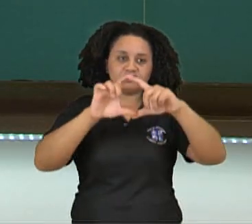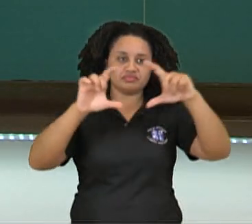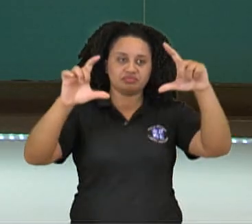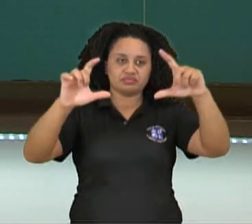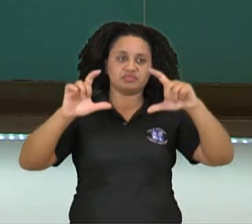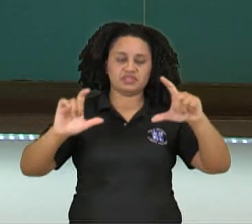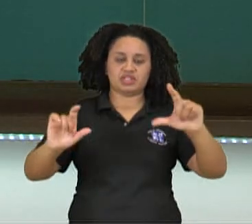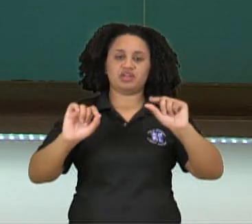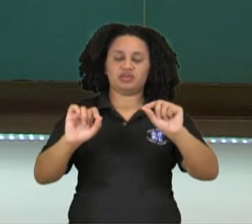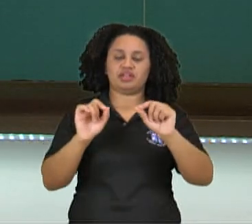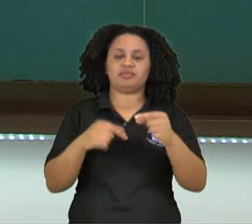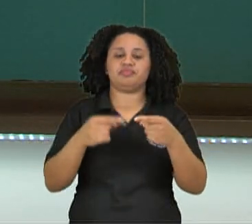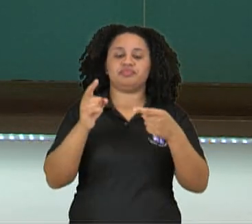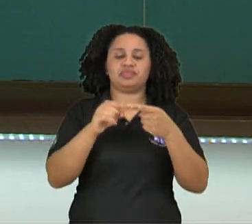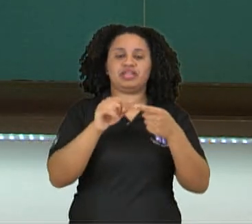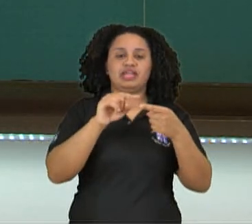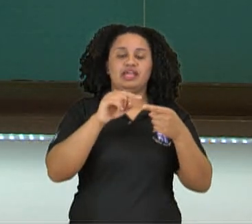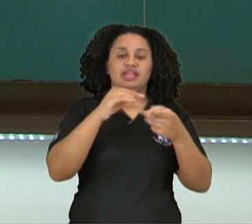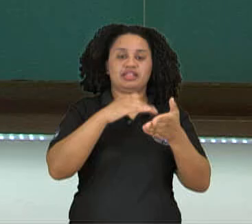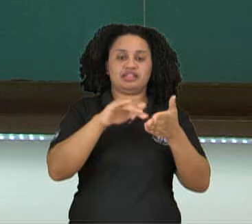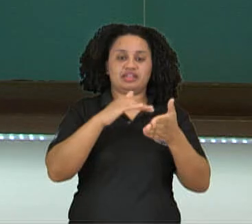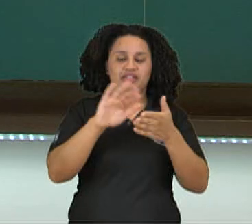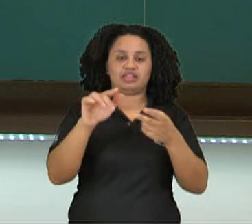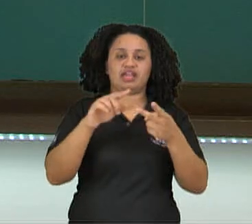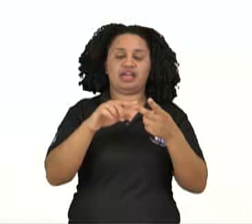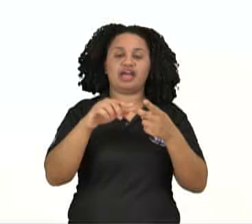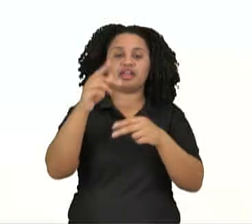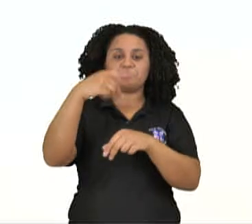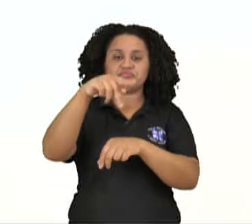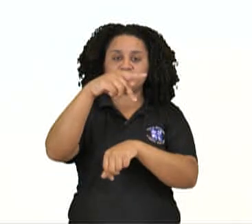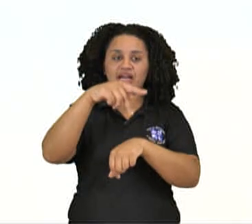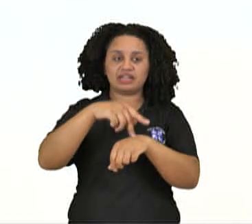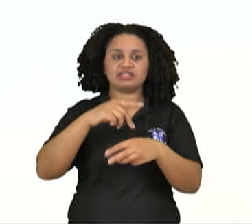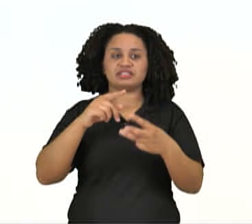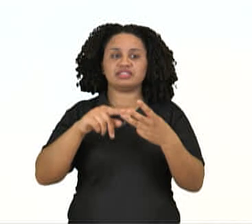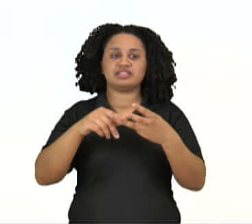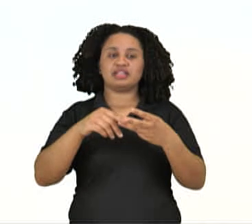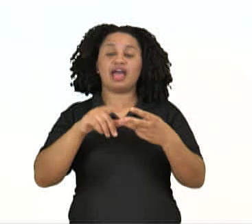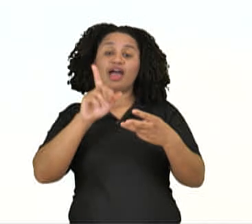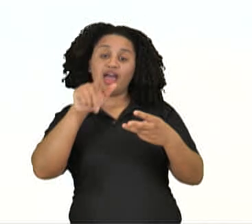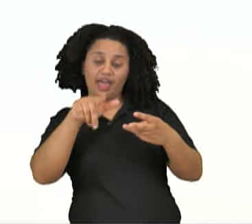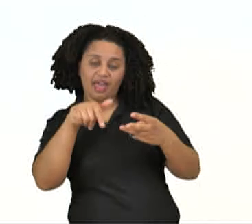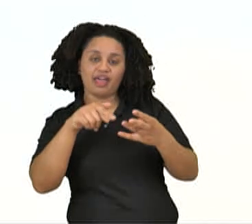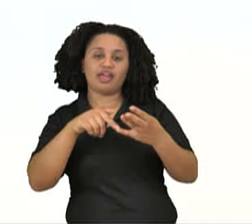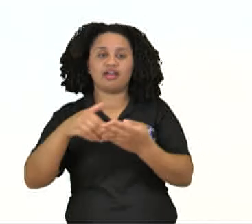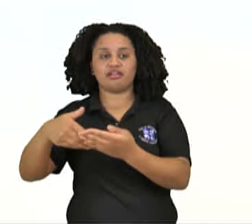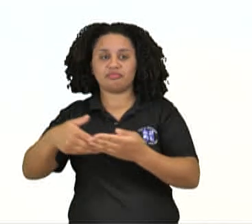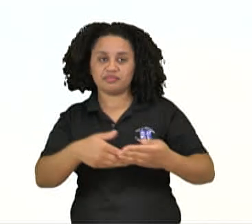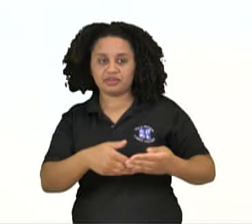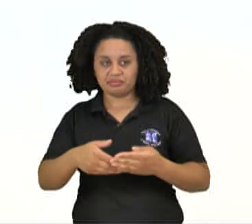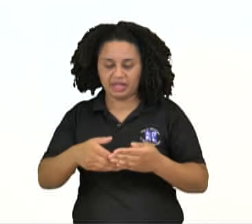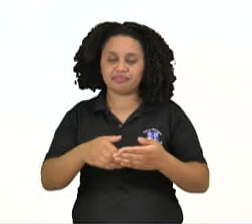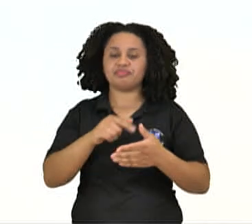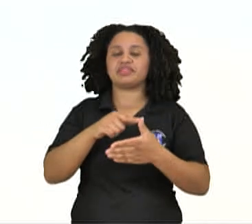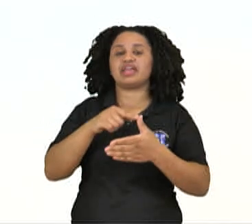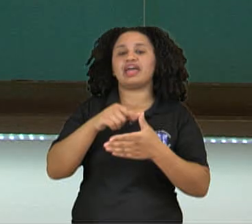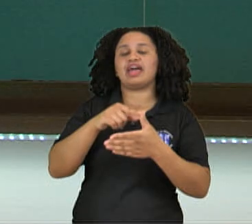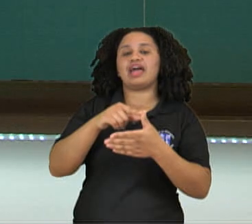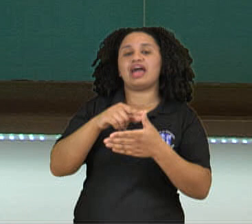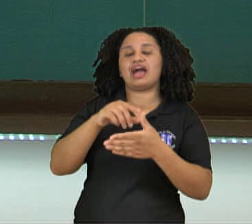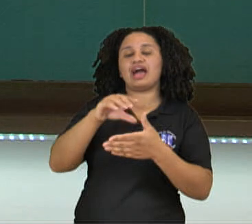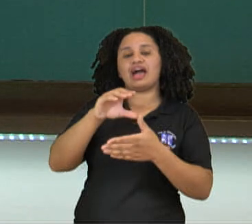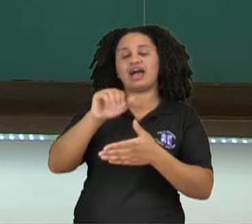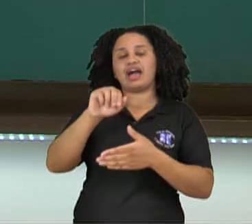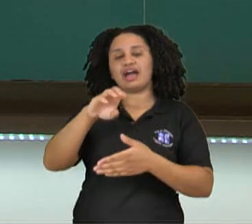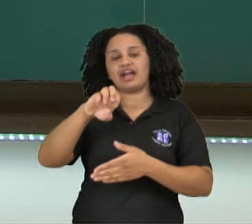texto são secretária, país, bebê, carnê e está. E também vocês